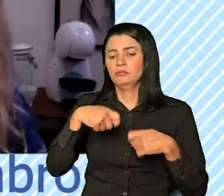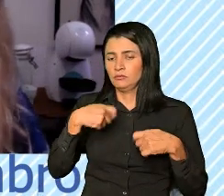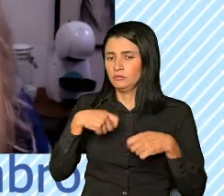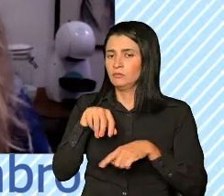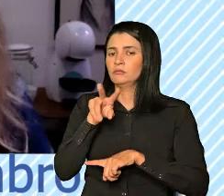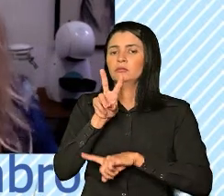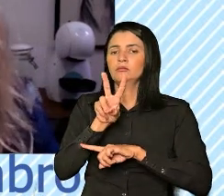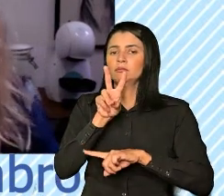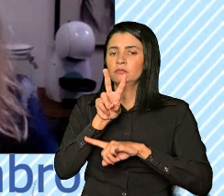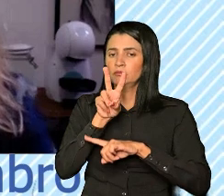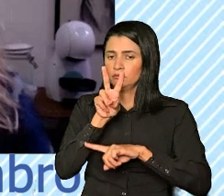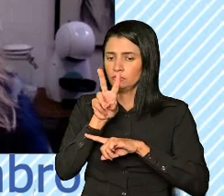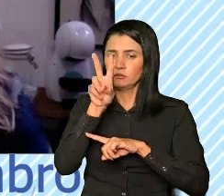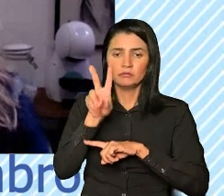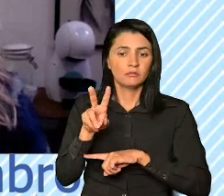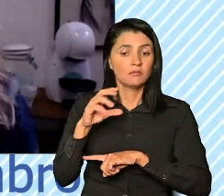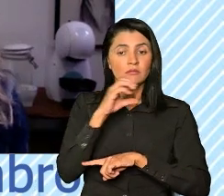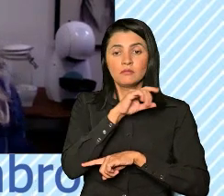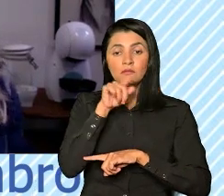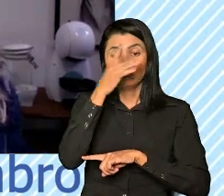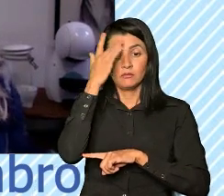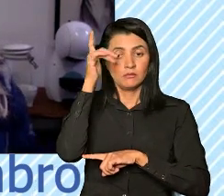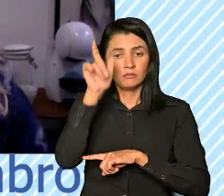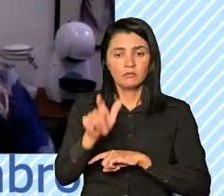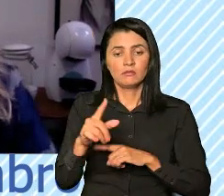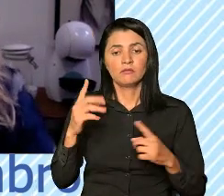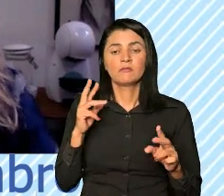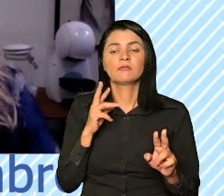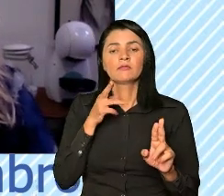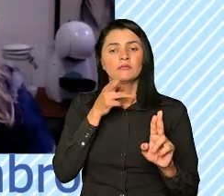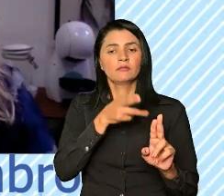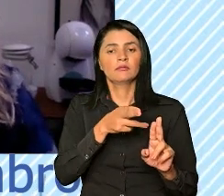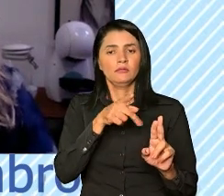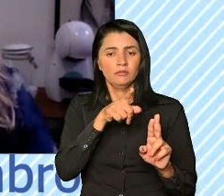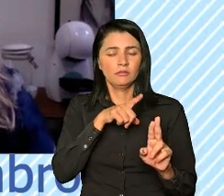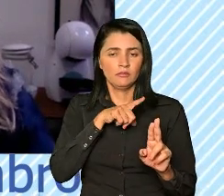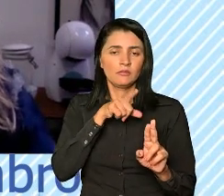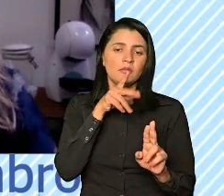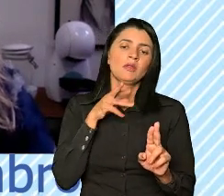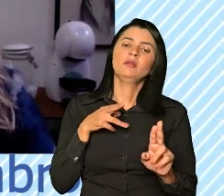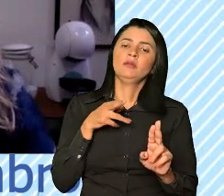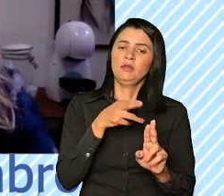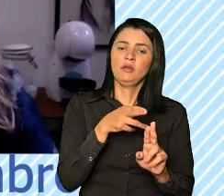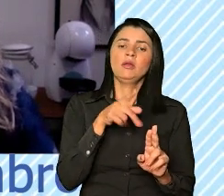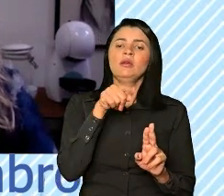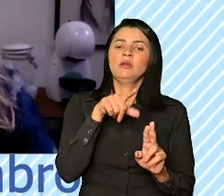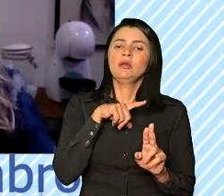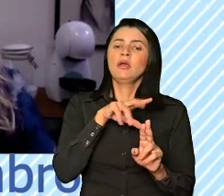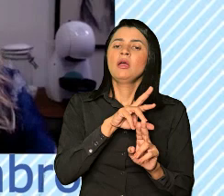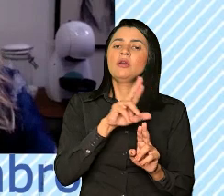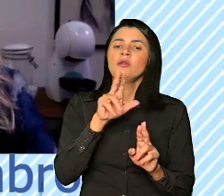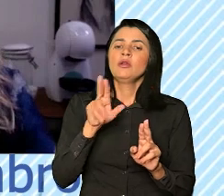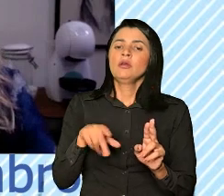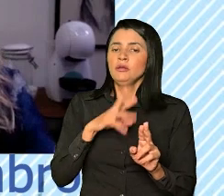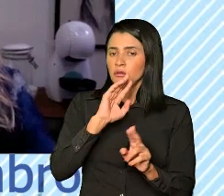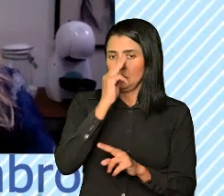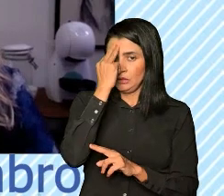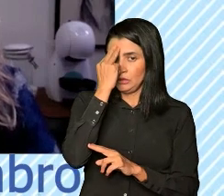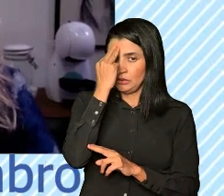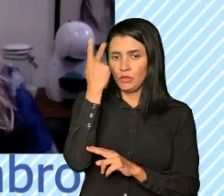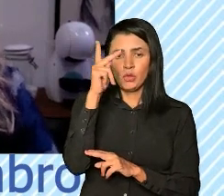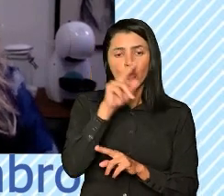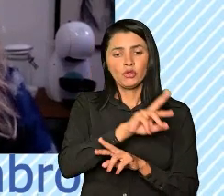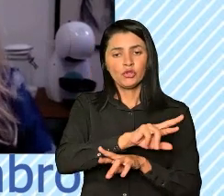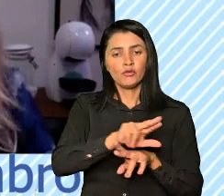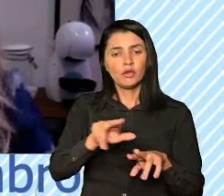expressa dos elementos que fazem referência, e aí um elemento de referencialidade, às diferentes memórias dos diferentes grupos